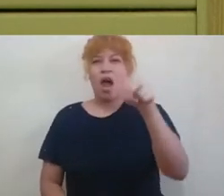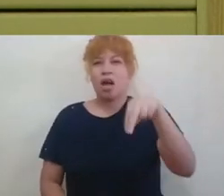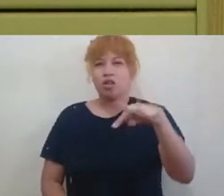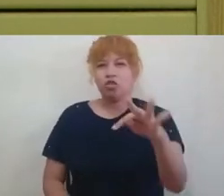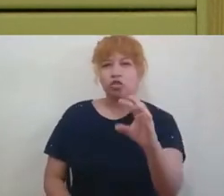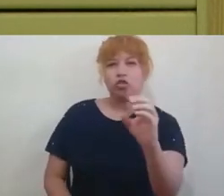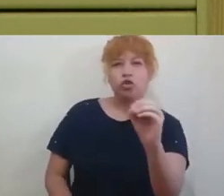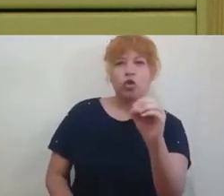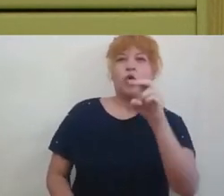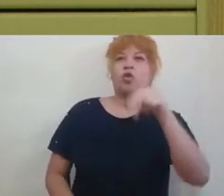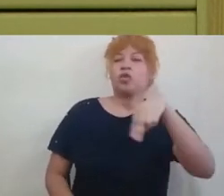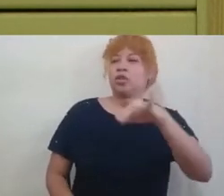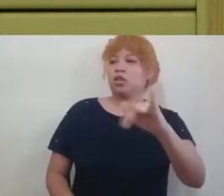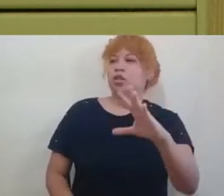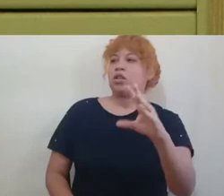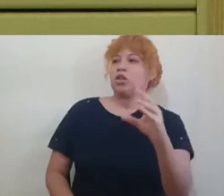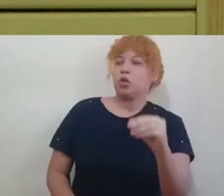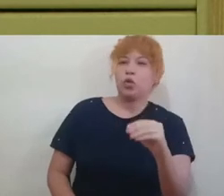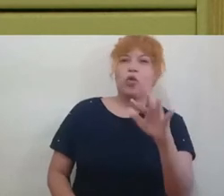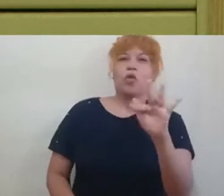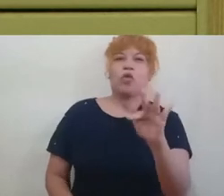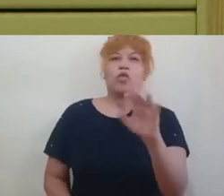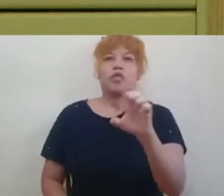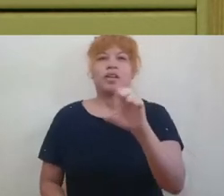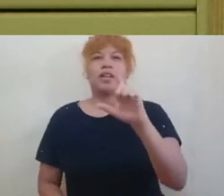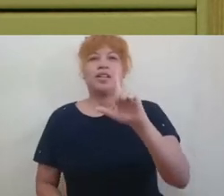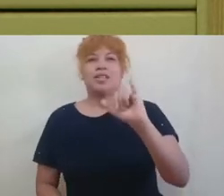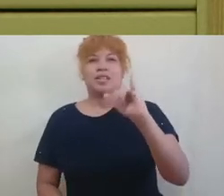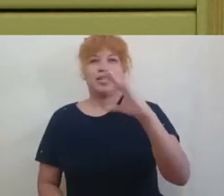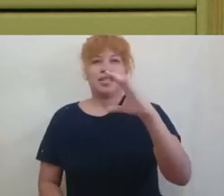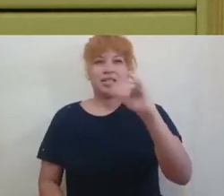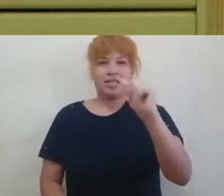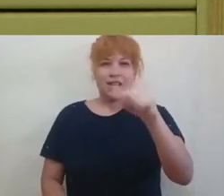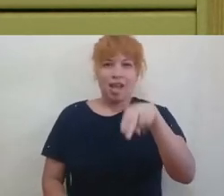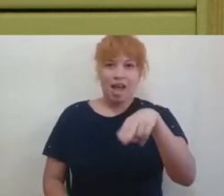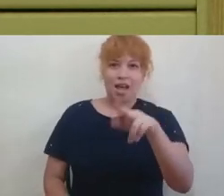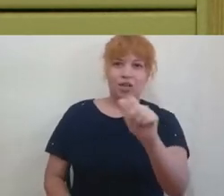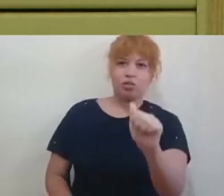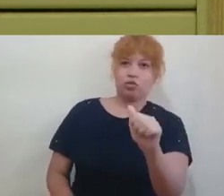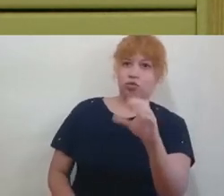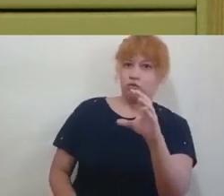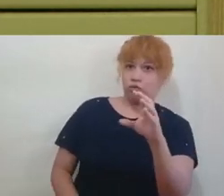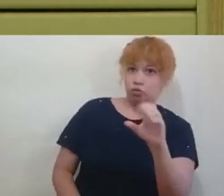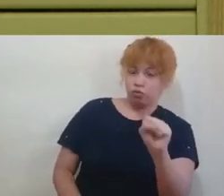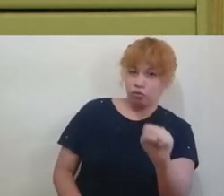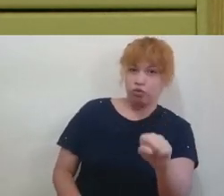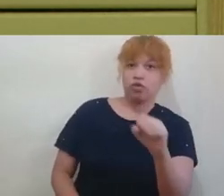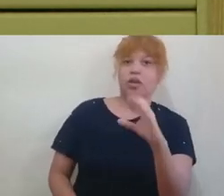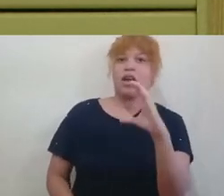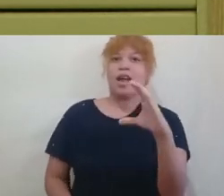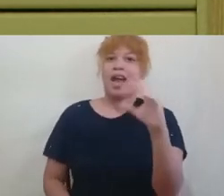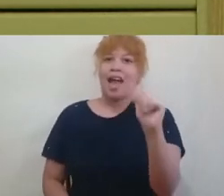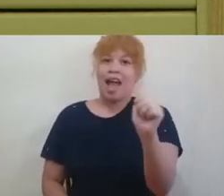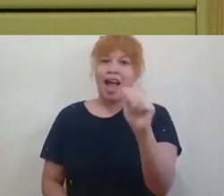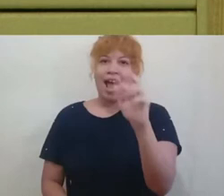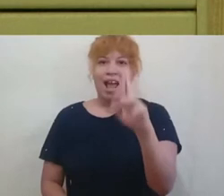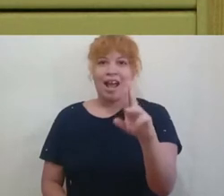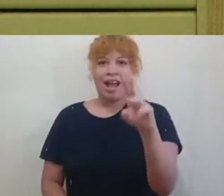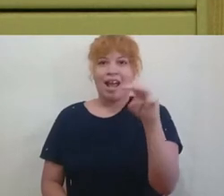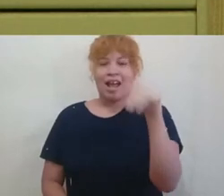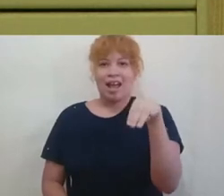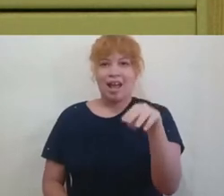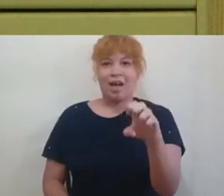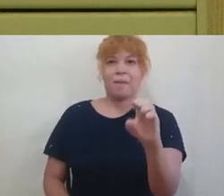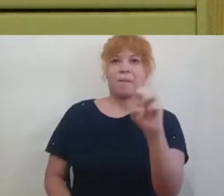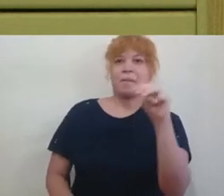objetivo de trazer o ensino público de qualidade e de fazer, junto com vocês, essa trajetória